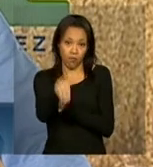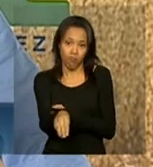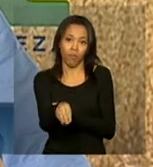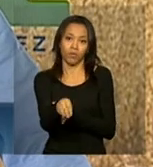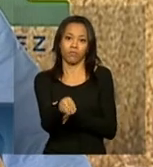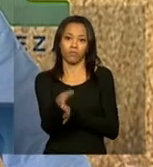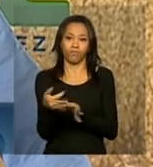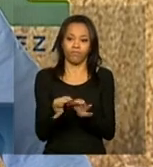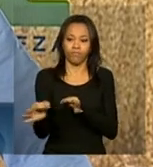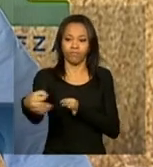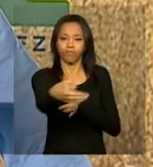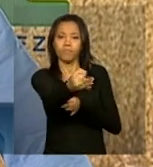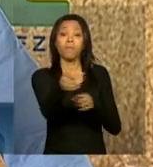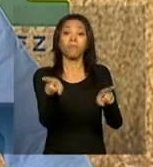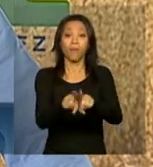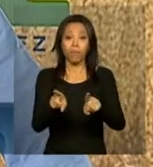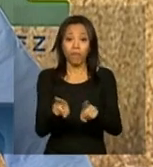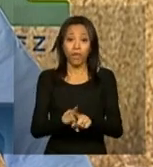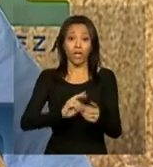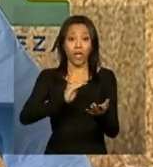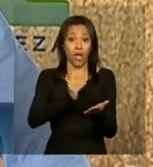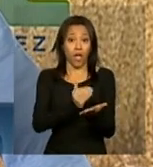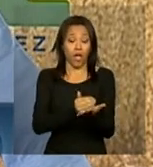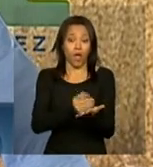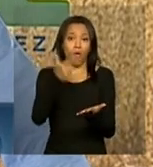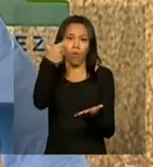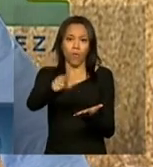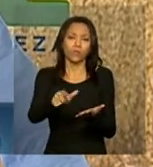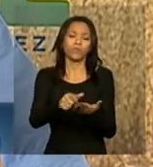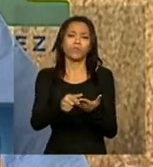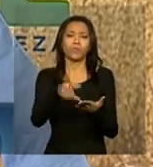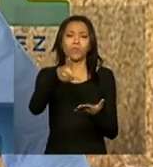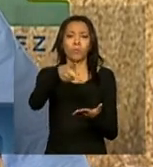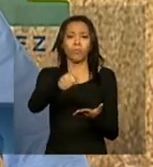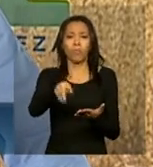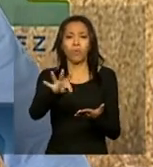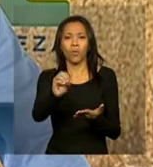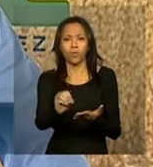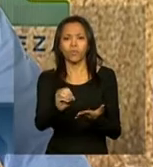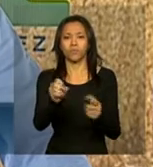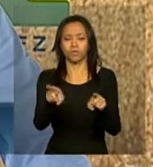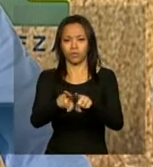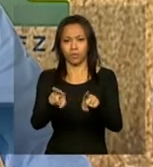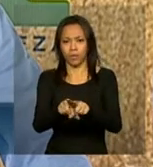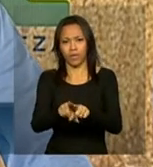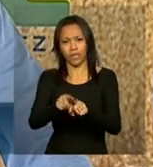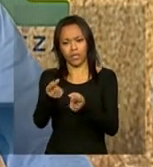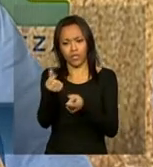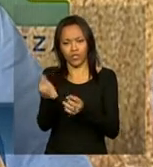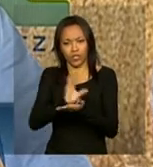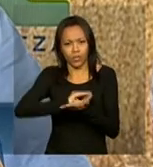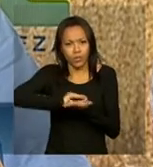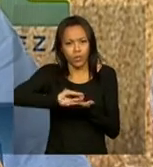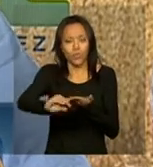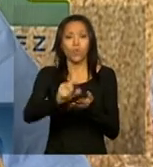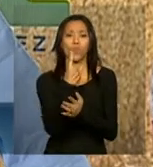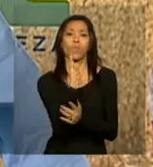a duplicação que aqui o ministro colocou do posto Gil a Rondonópolis, um investimento